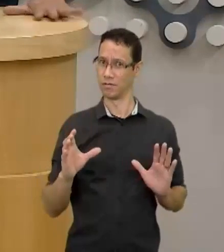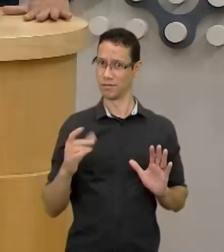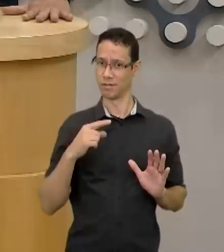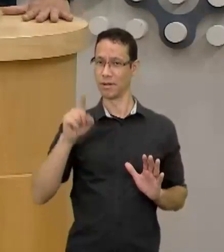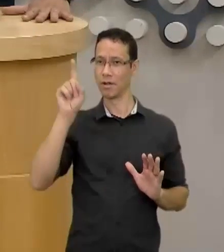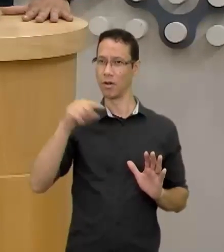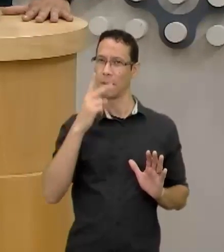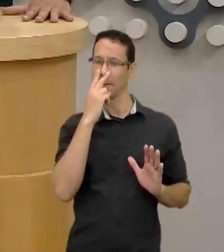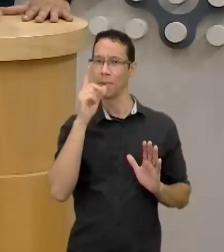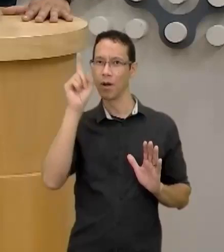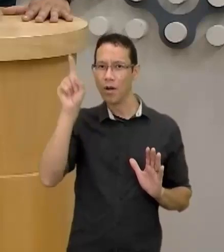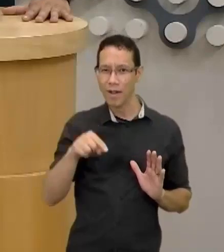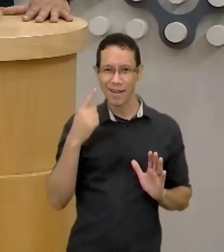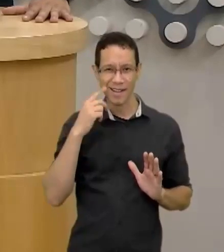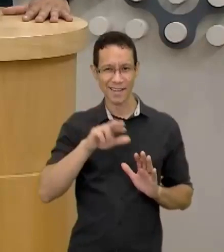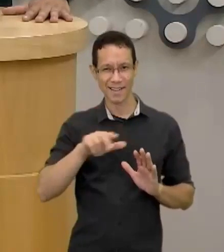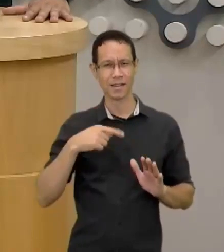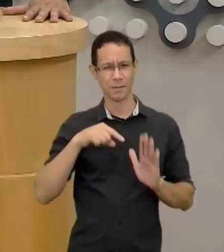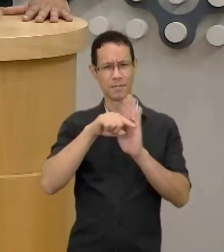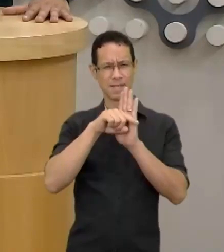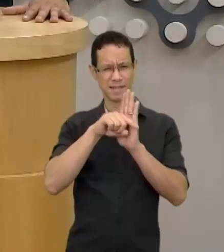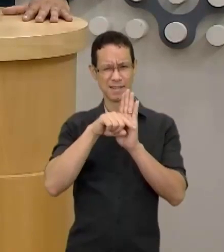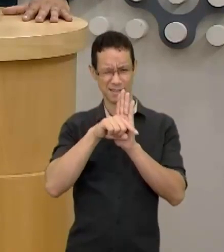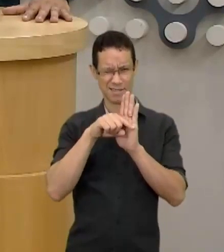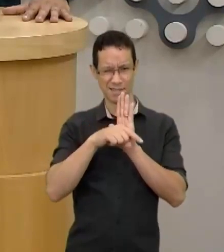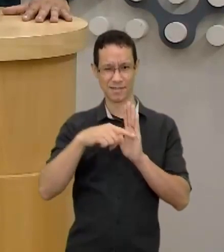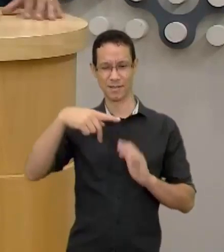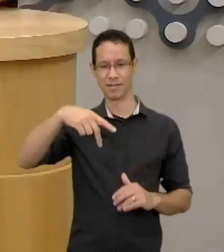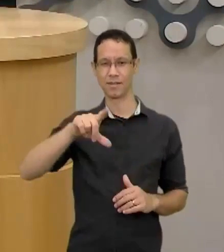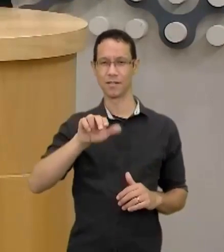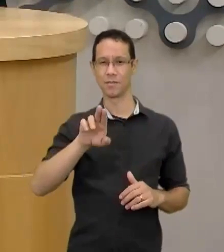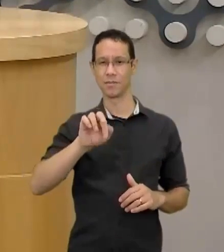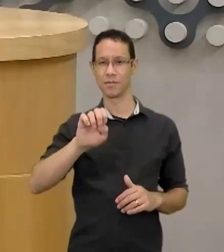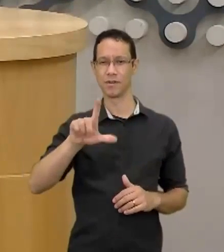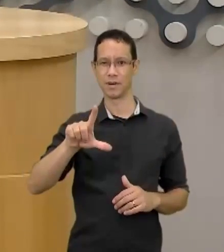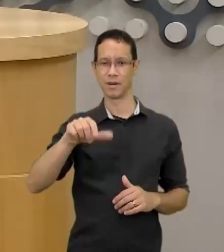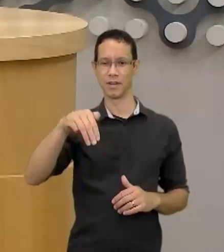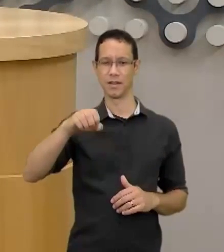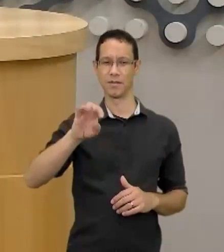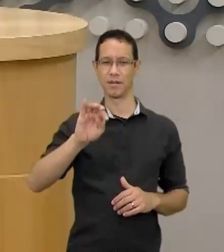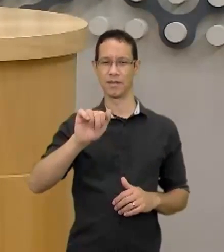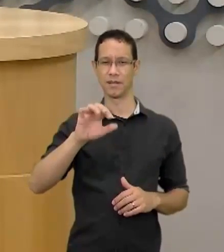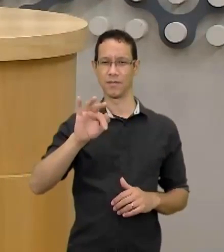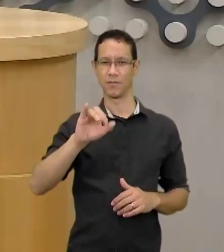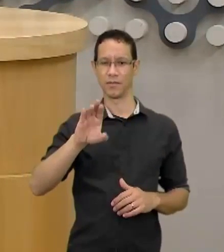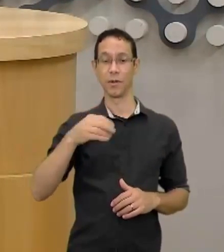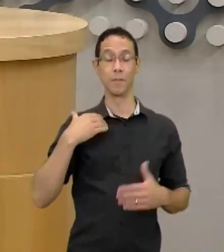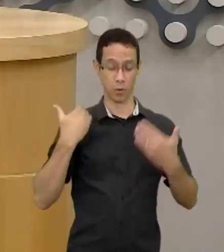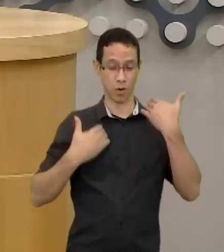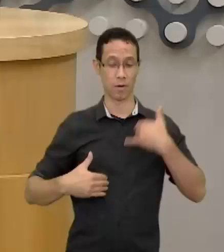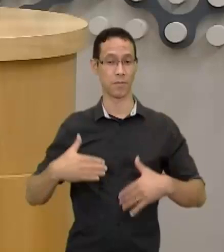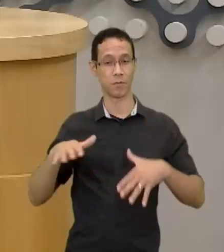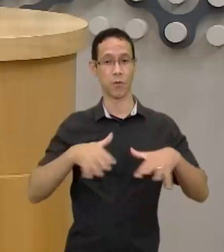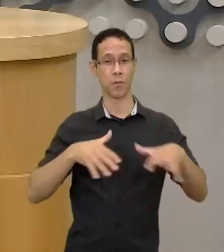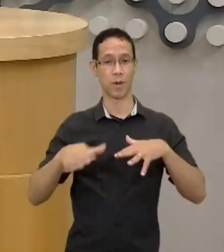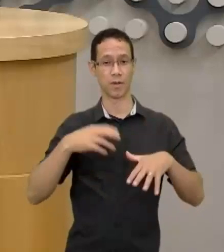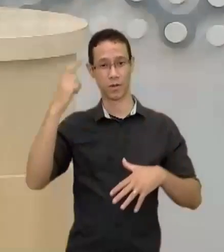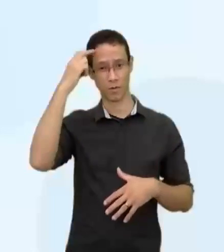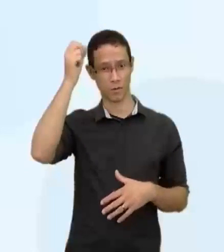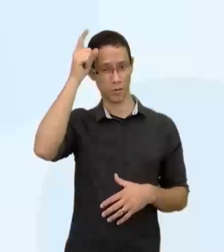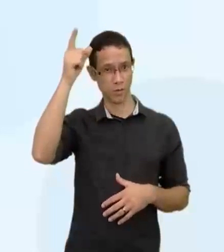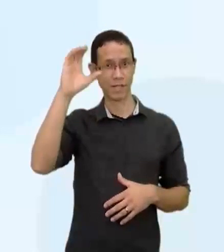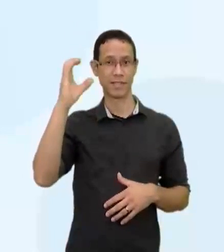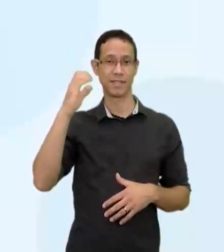Exato. Não, já colaborou muito. Pesquisa, plural metafônico. Você vai aprender? Ó, bacana. Corpos em movimento, cultura e ciência, a unidade curricular. E